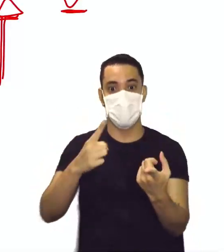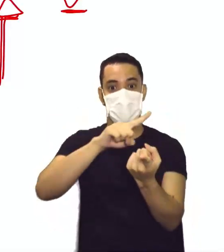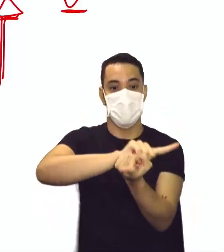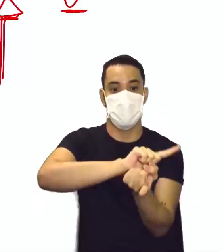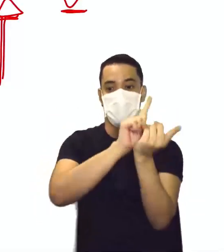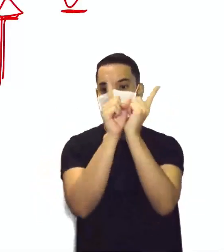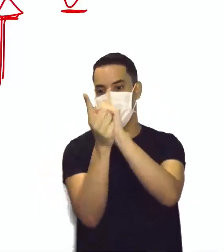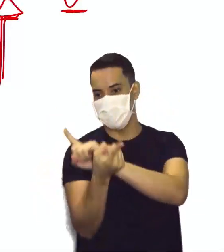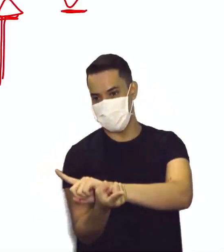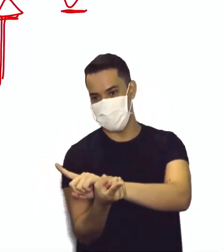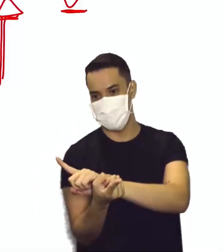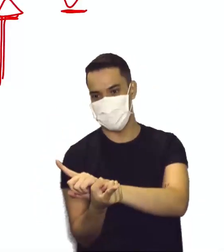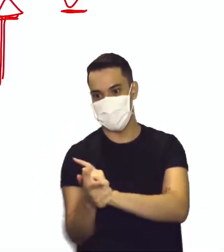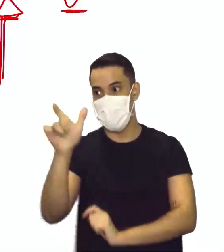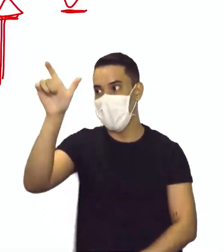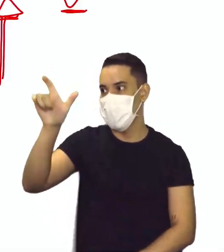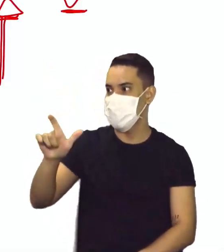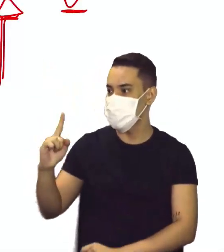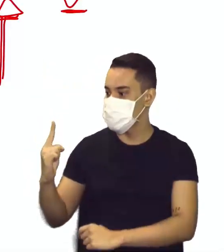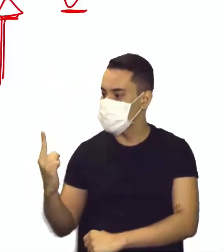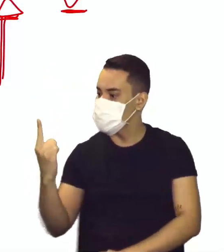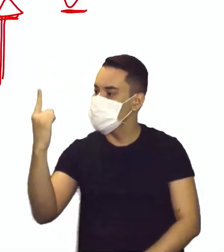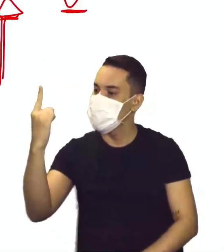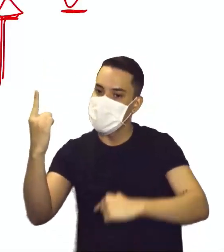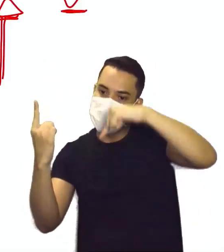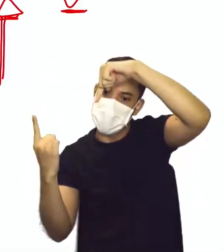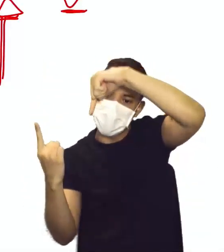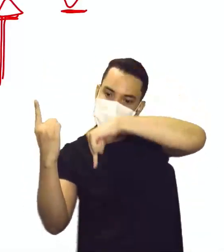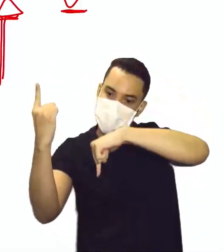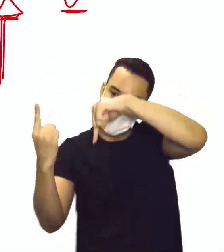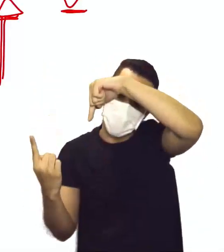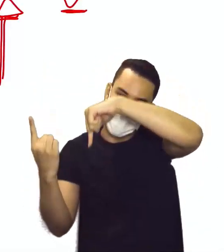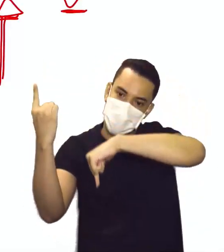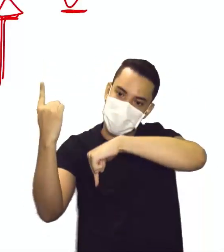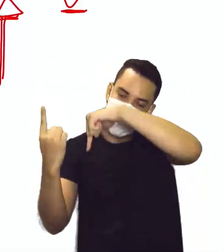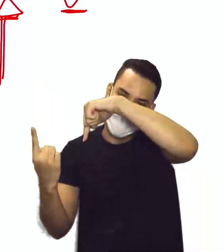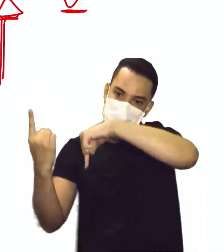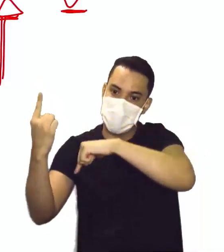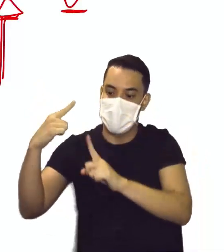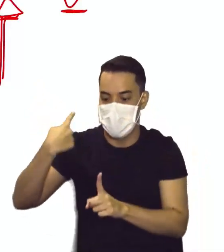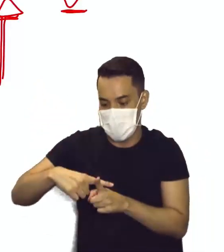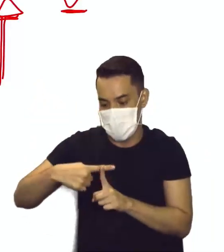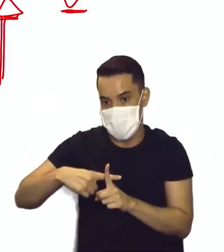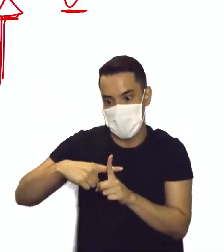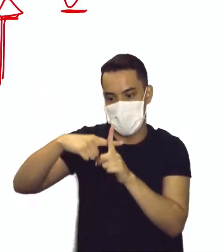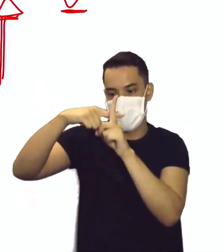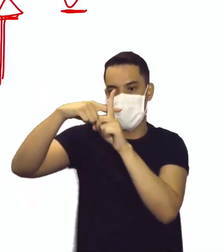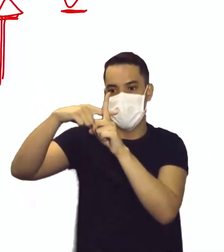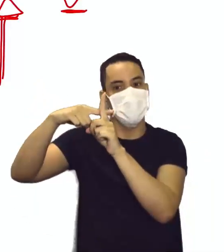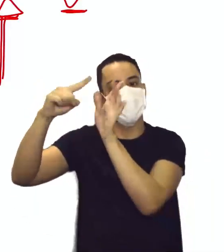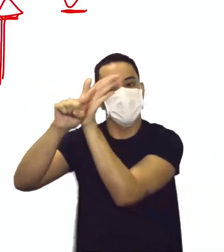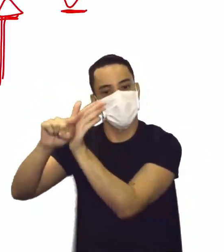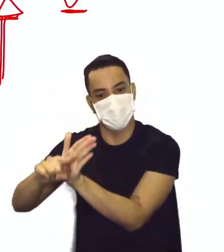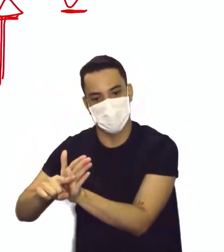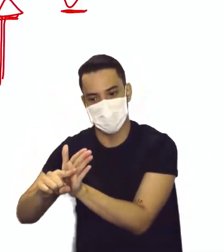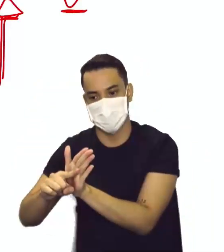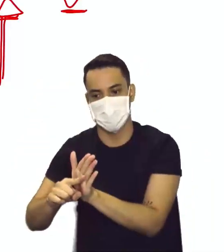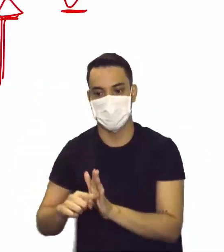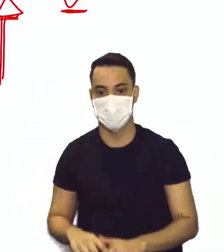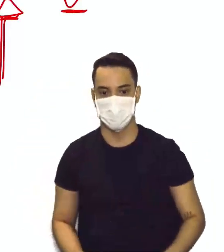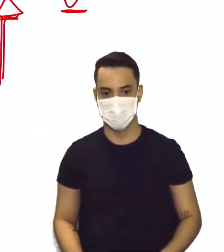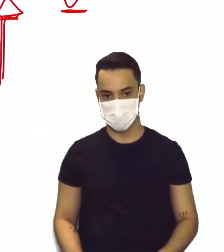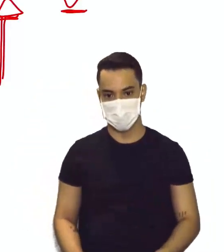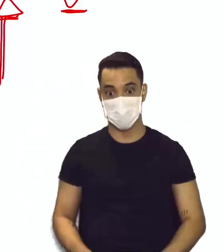inversamente proporcional. Quanto maior a resistividade, pior condutor ele é. Entendido? Então vamos lá aqui, ó.